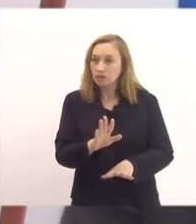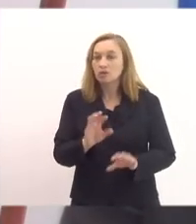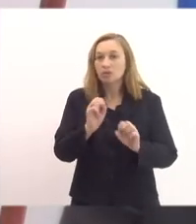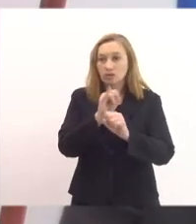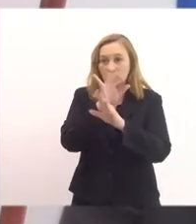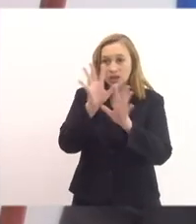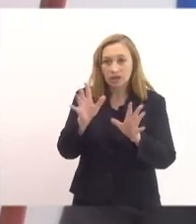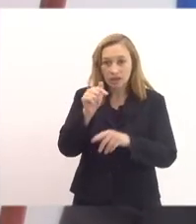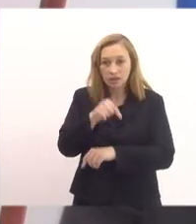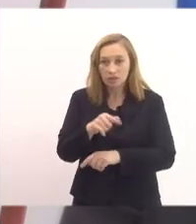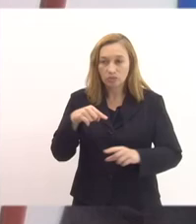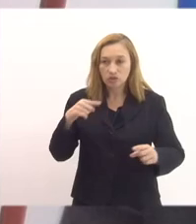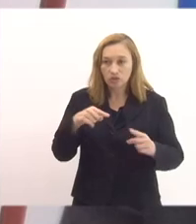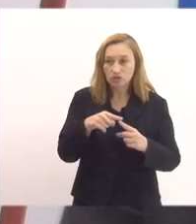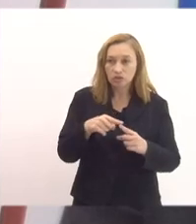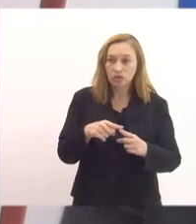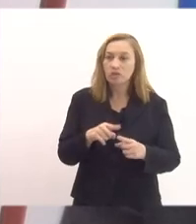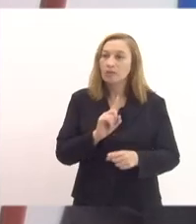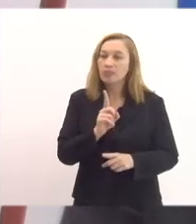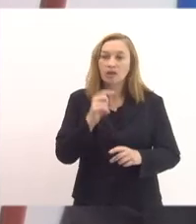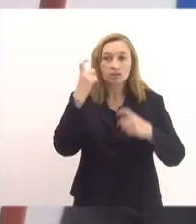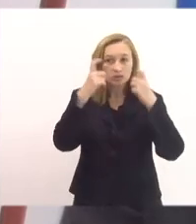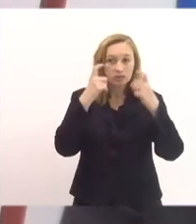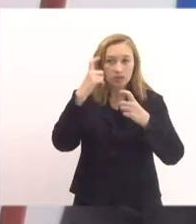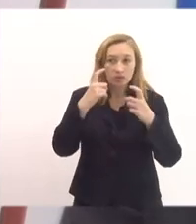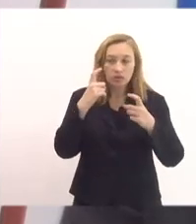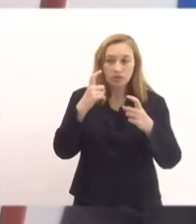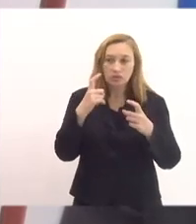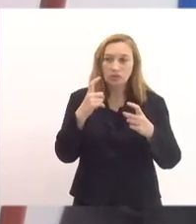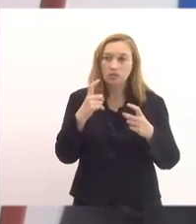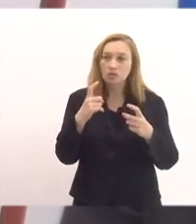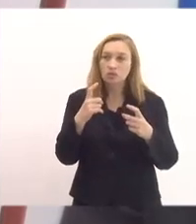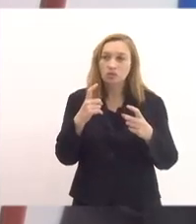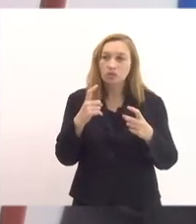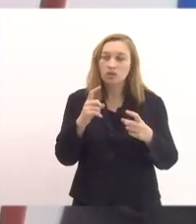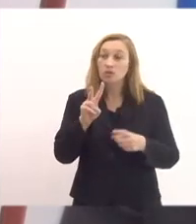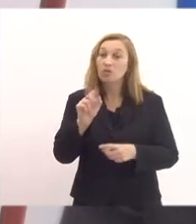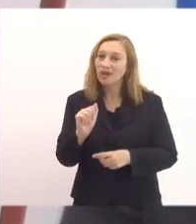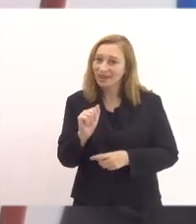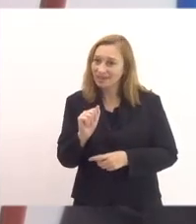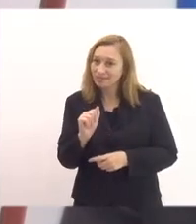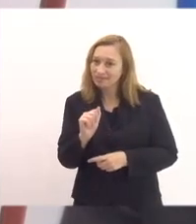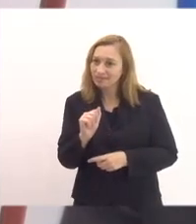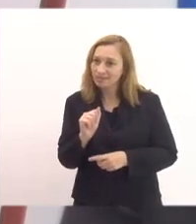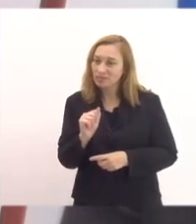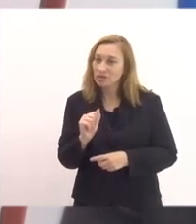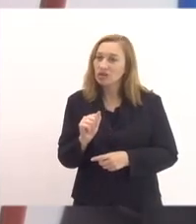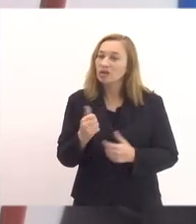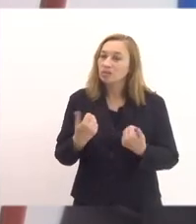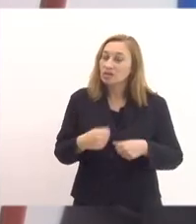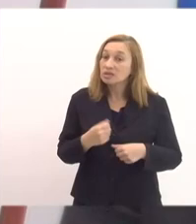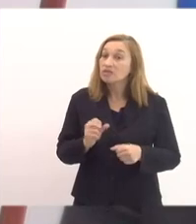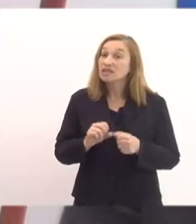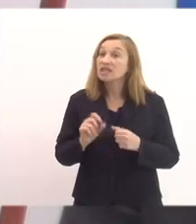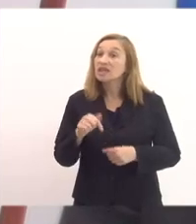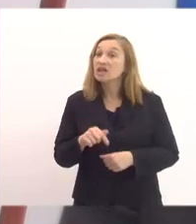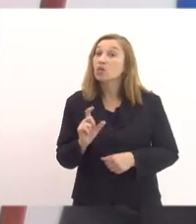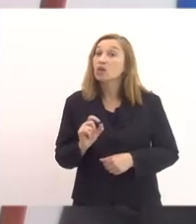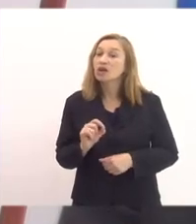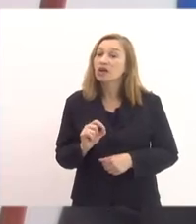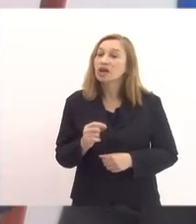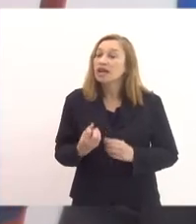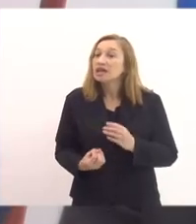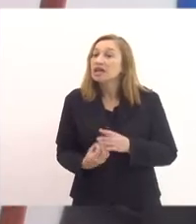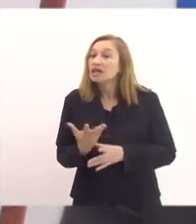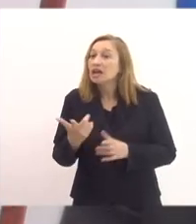aqui, objetiva. Não se preocupe, eu falo isso para outras carreiras, não se preocupem com vaga. O que a gente tem que fazer aqui é criar